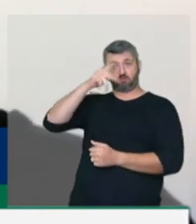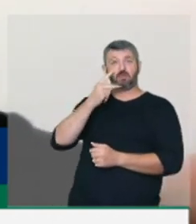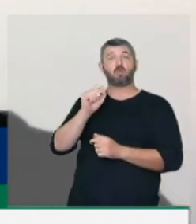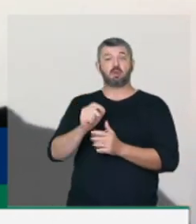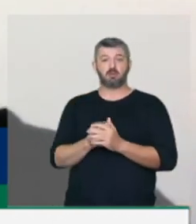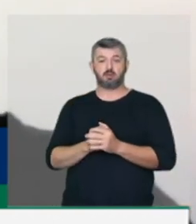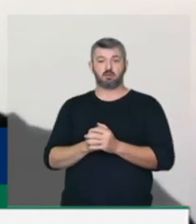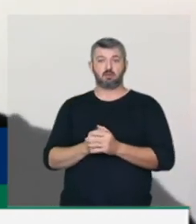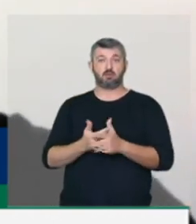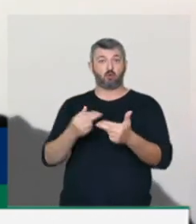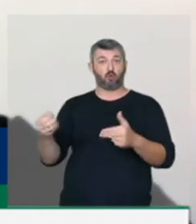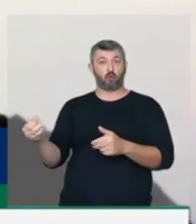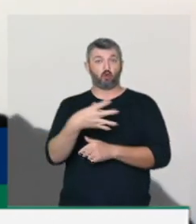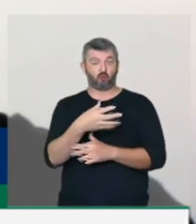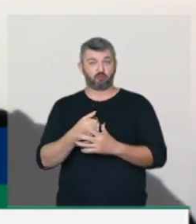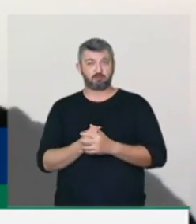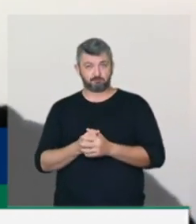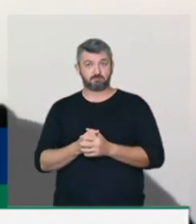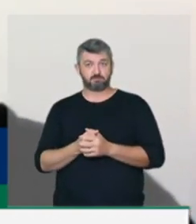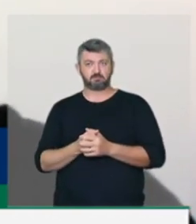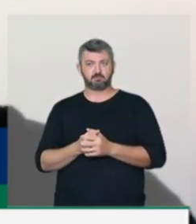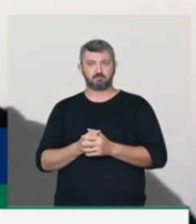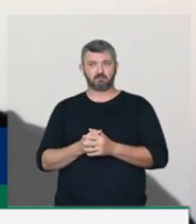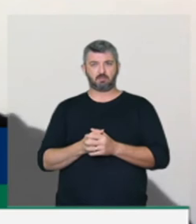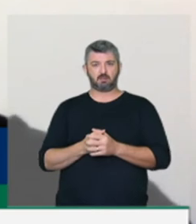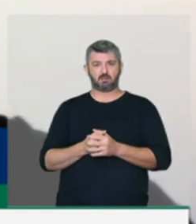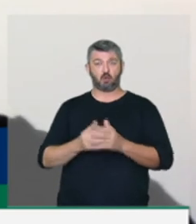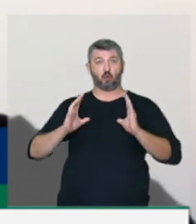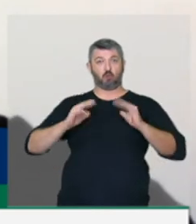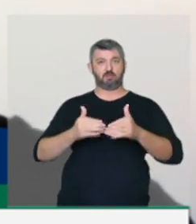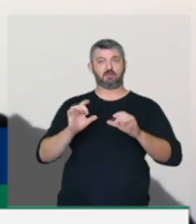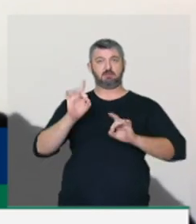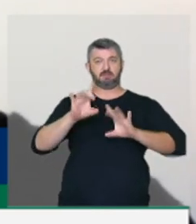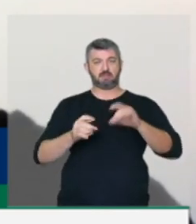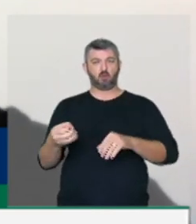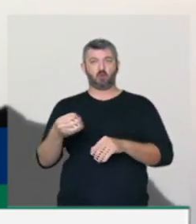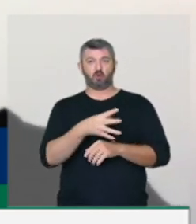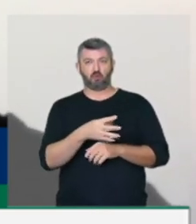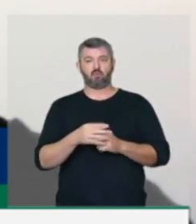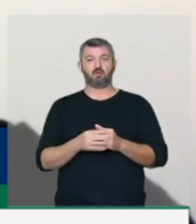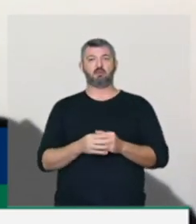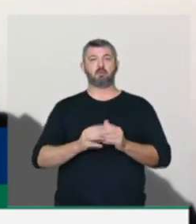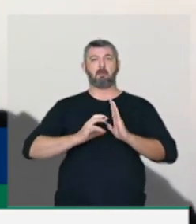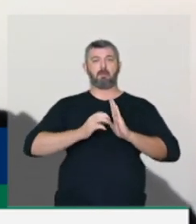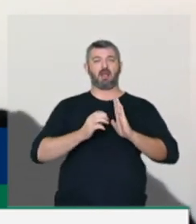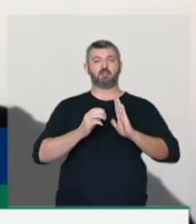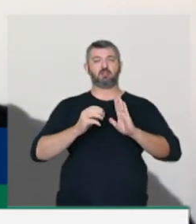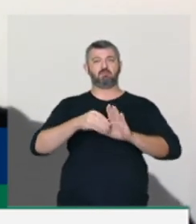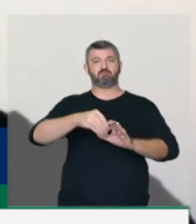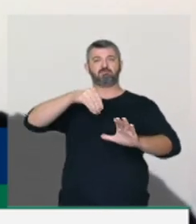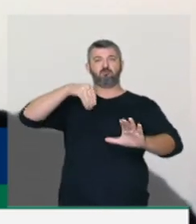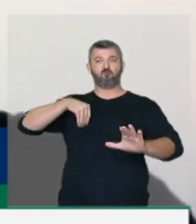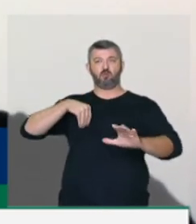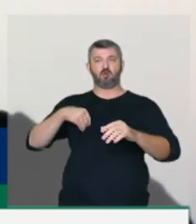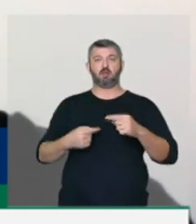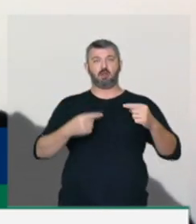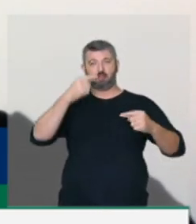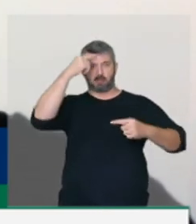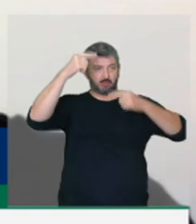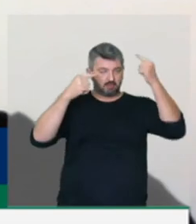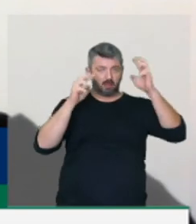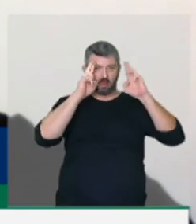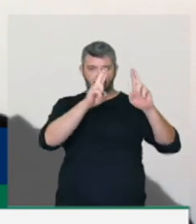ponto novo, um ponto onde será criada uma comissão especial, apartidária, que todos discutirão ideias e que o respeito